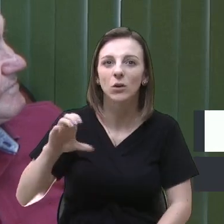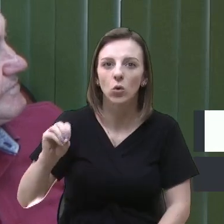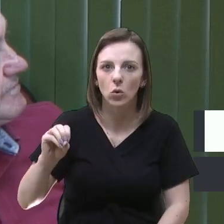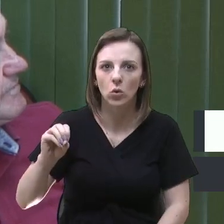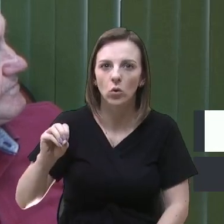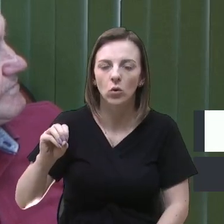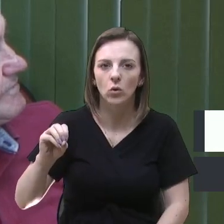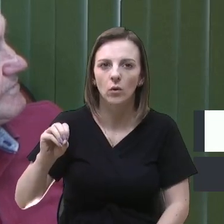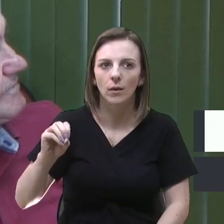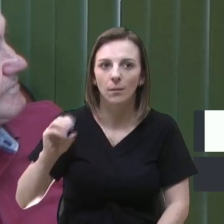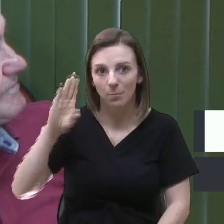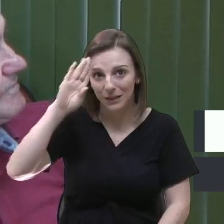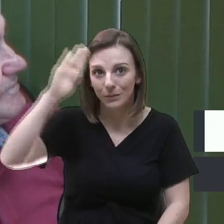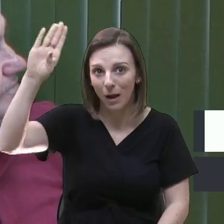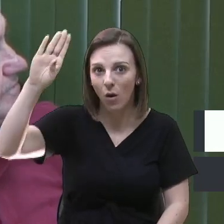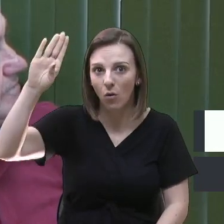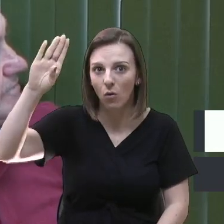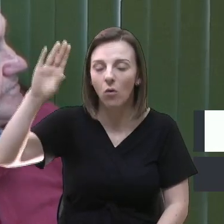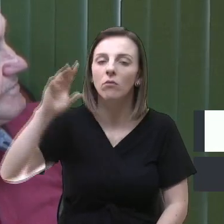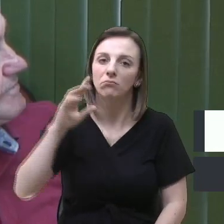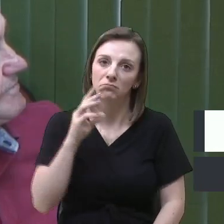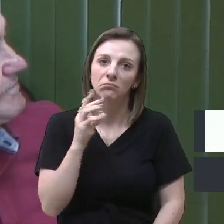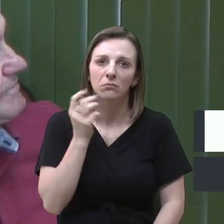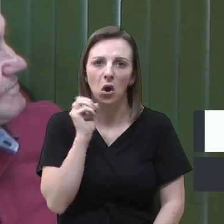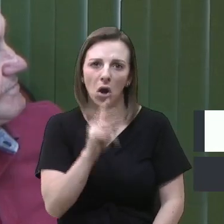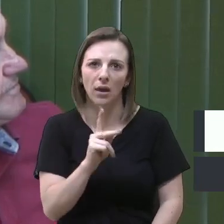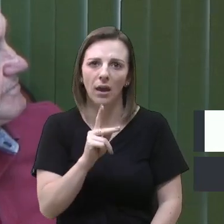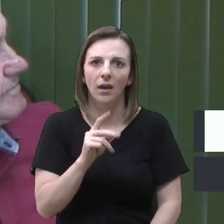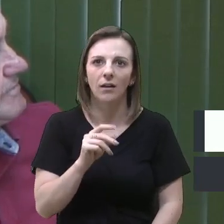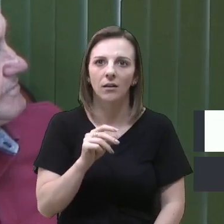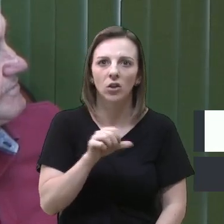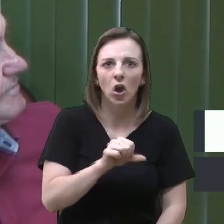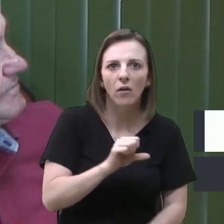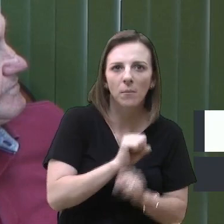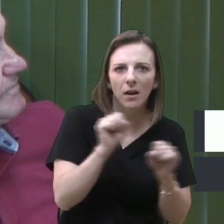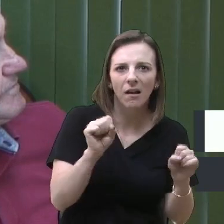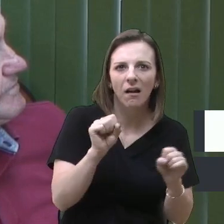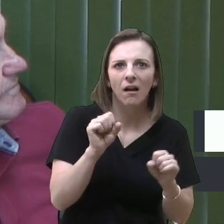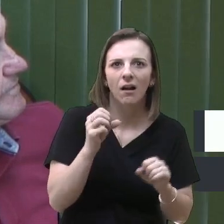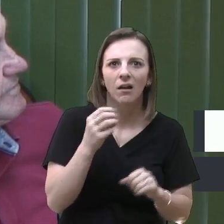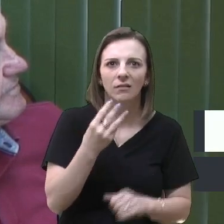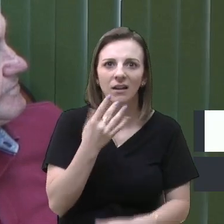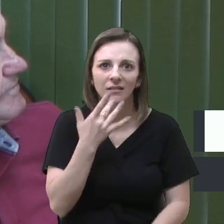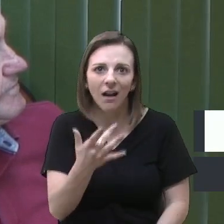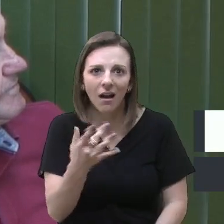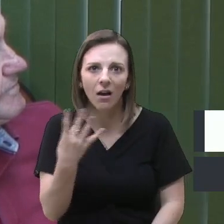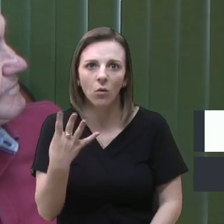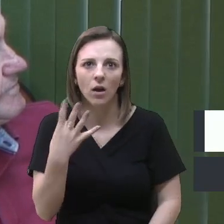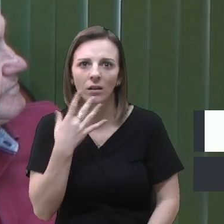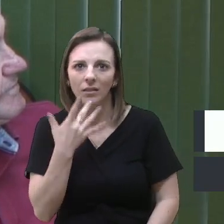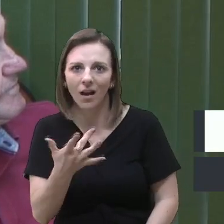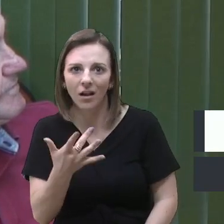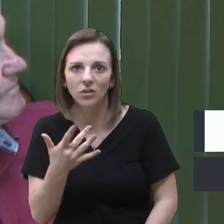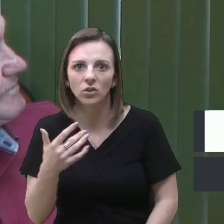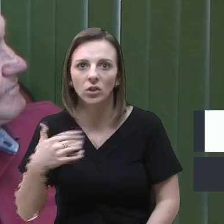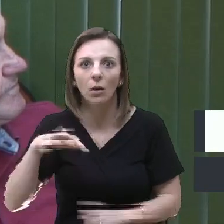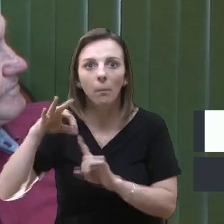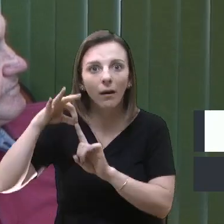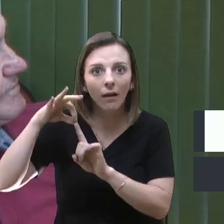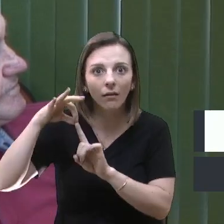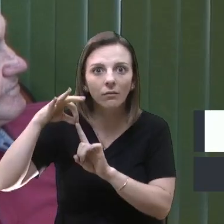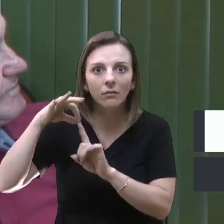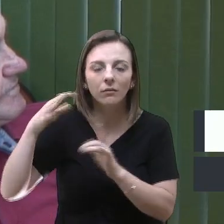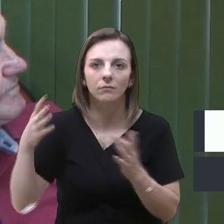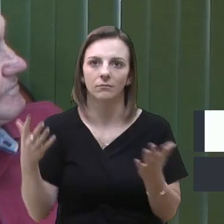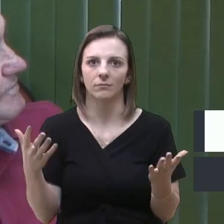horários intermediários, vai 9 da manhã, 10 da manhã, 3 da tarde, 4 da tarde para parada. As pessoas, quem não anda, quem